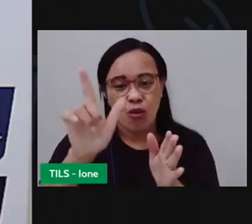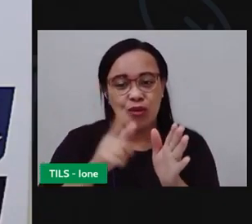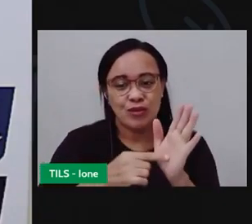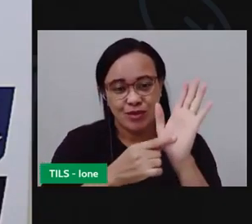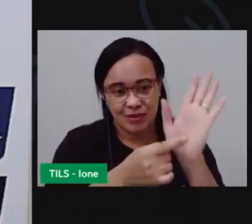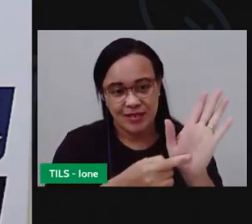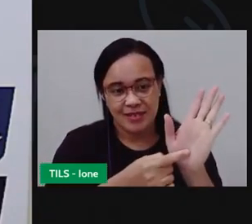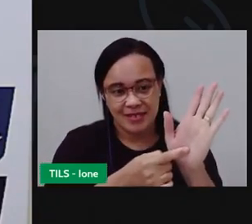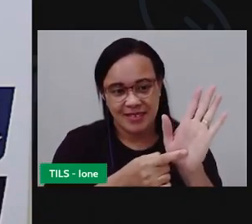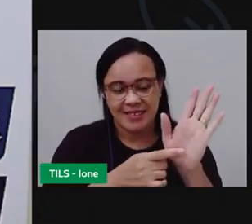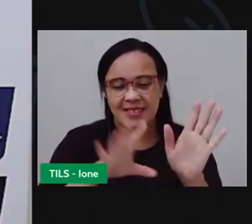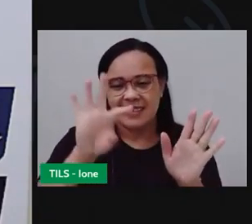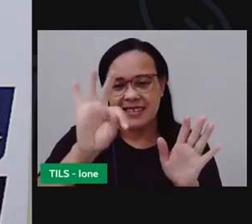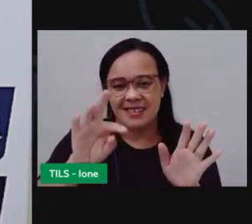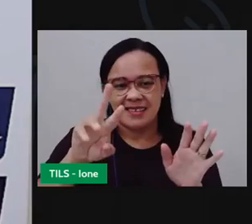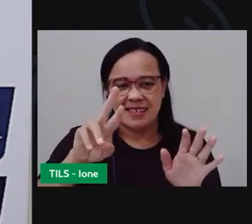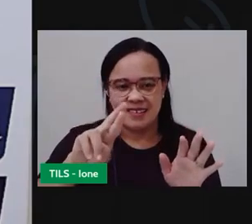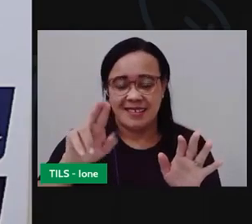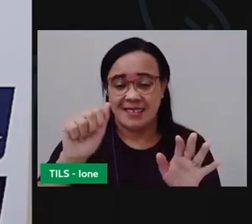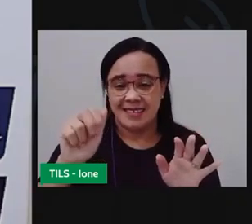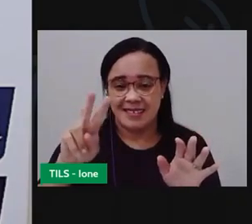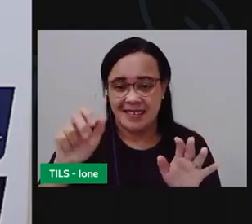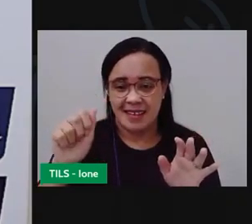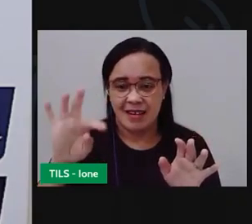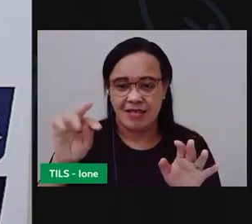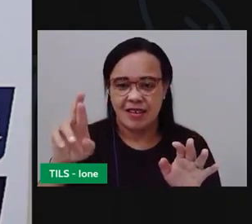falando, ó, Trava-Trovas.